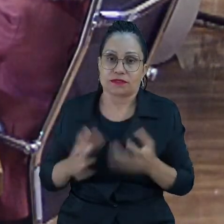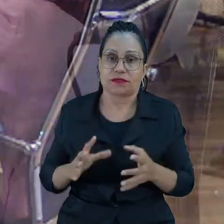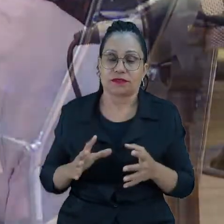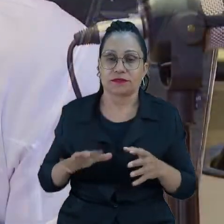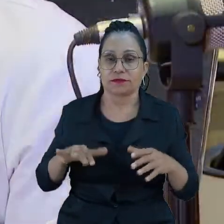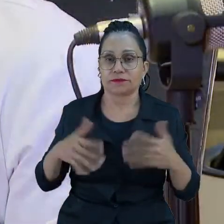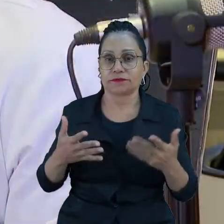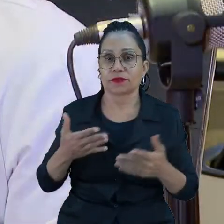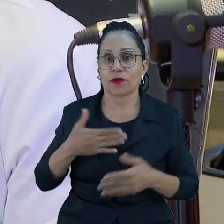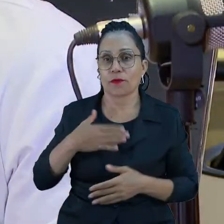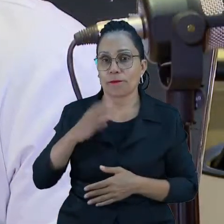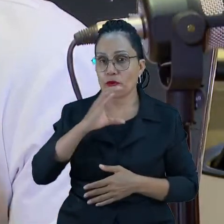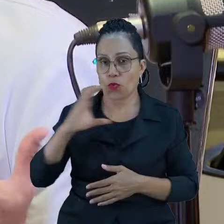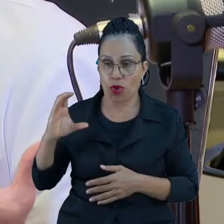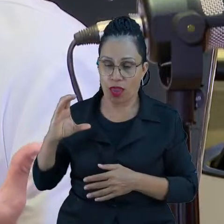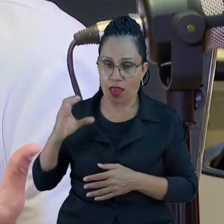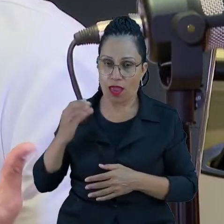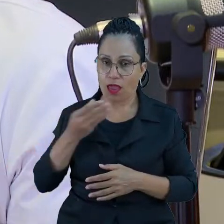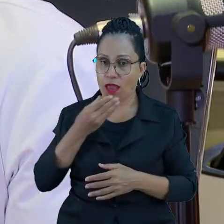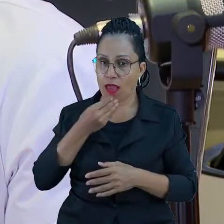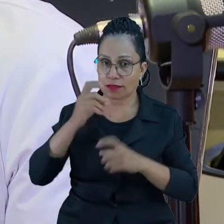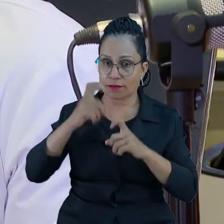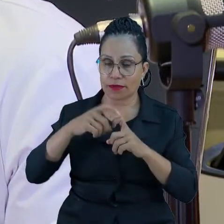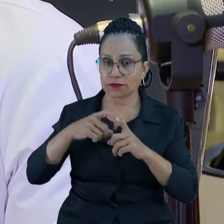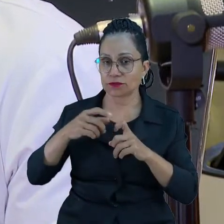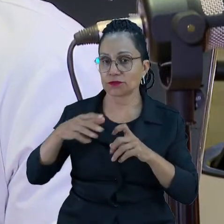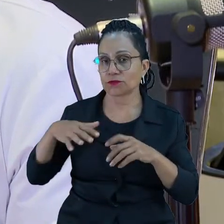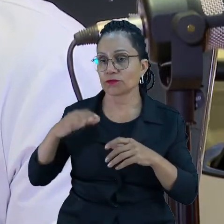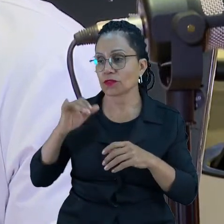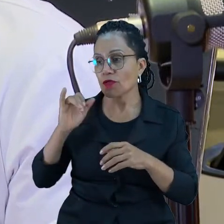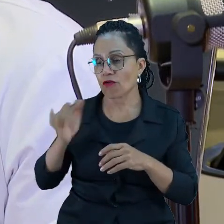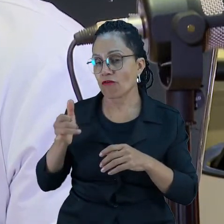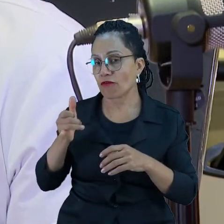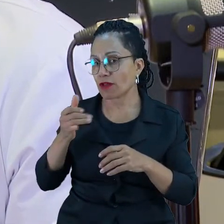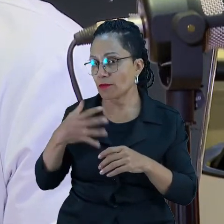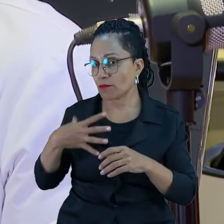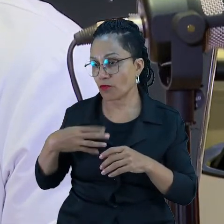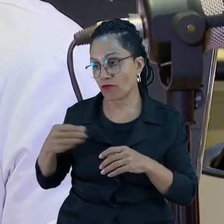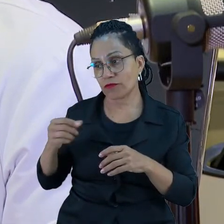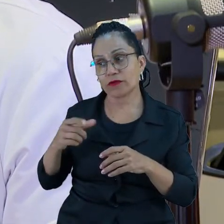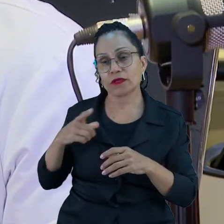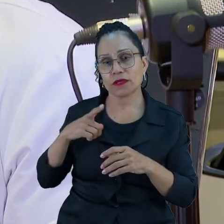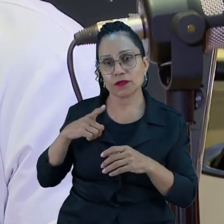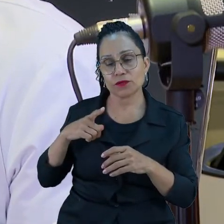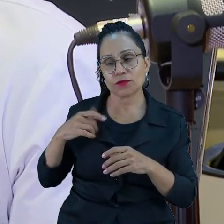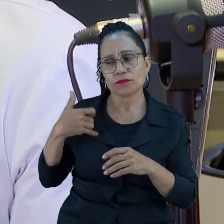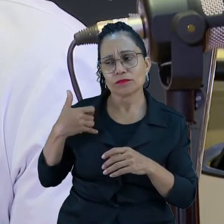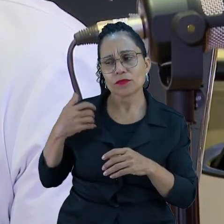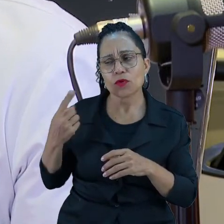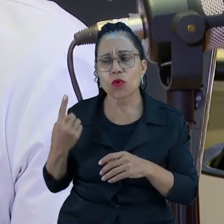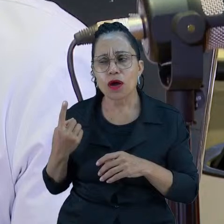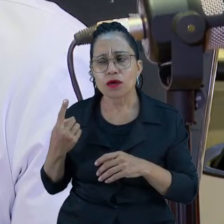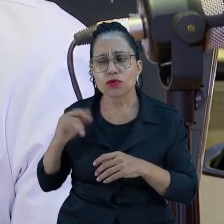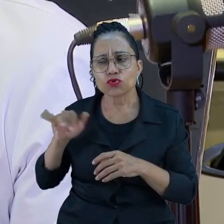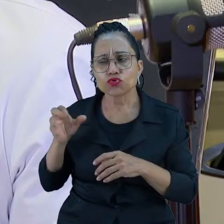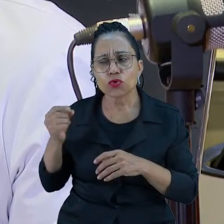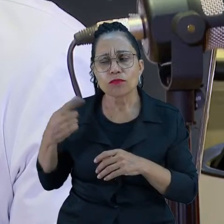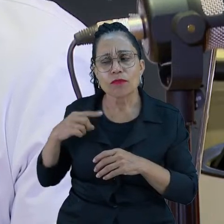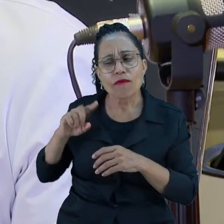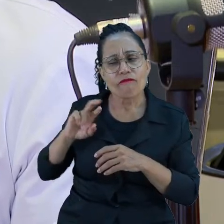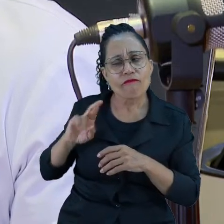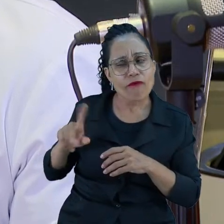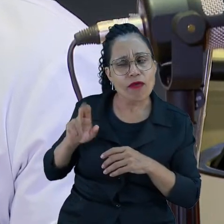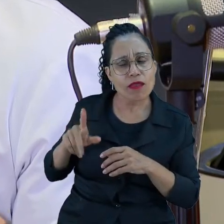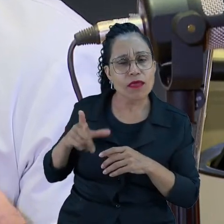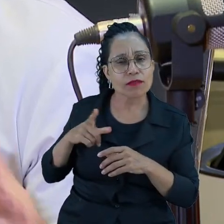meu cunhado que é médico. Quando meu filho tinha 1 ano, eu falei, o João é autista, ele tem alguma coisa diferente. Porque